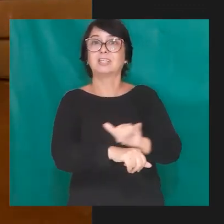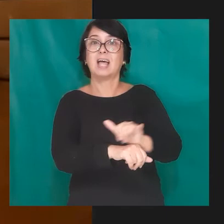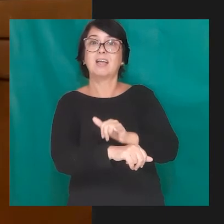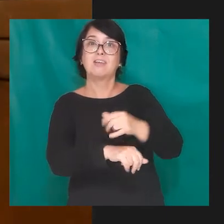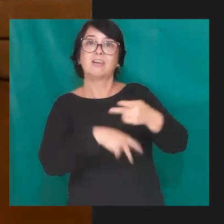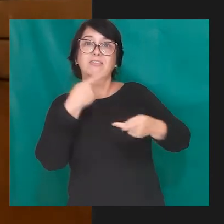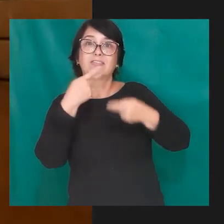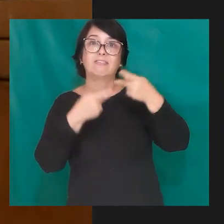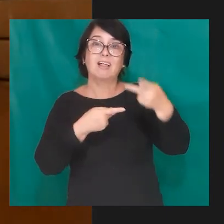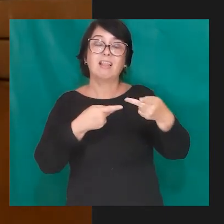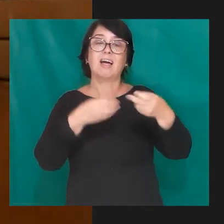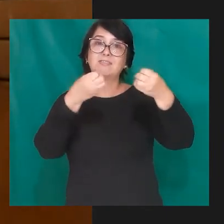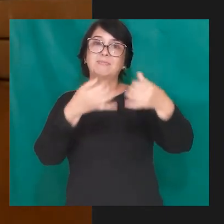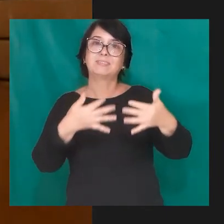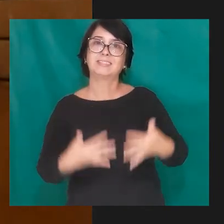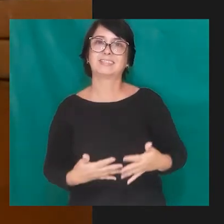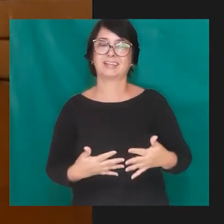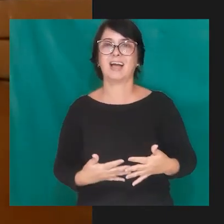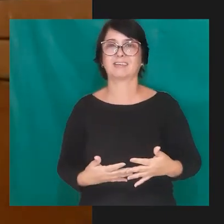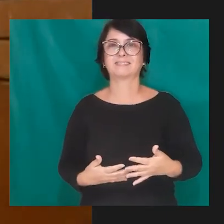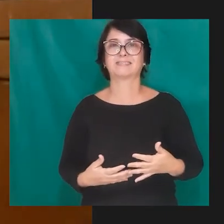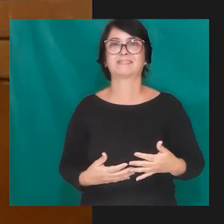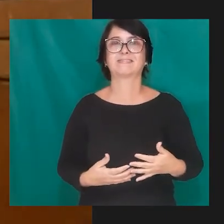Muitos são da gaita pianada, que a gente tem que,